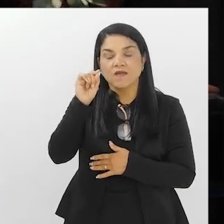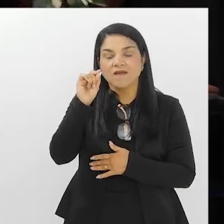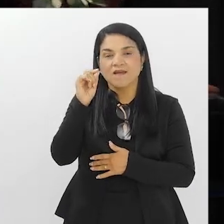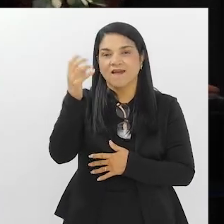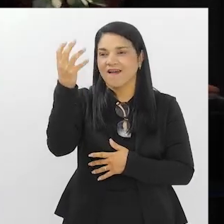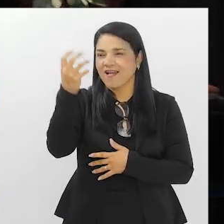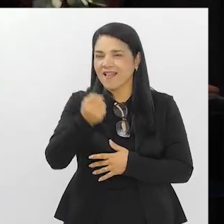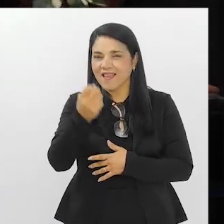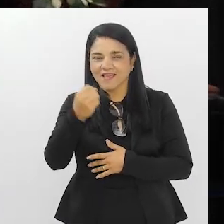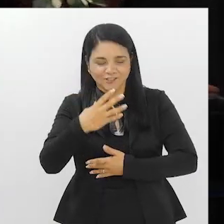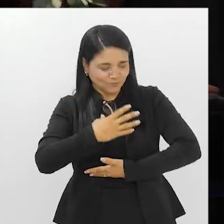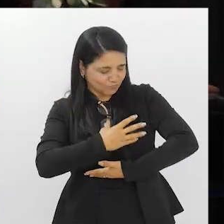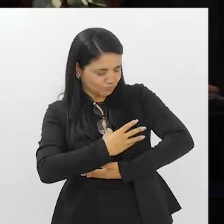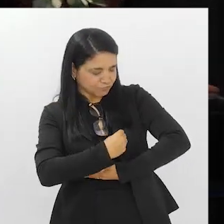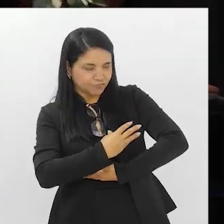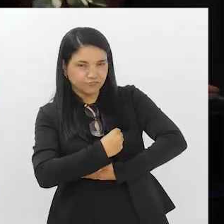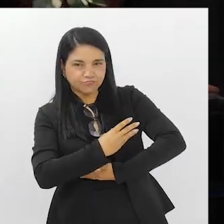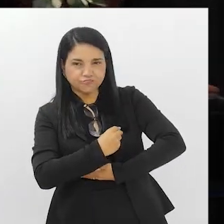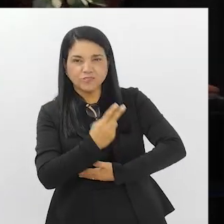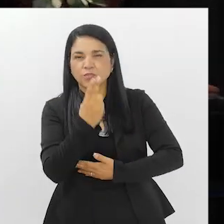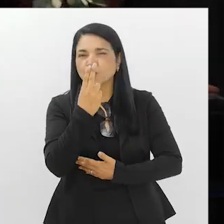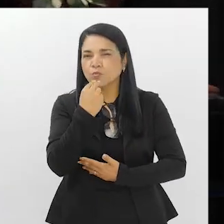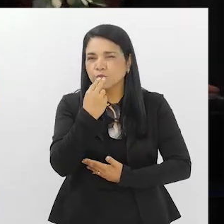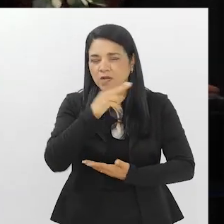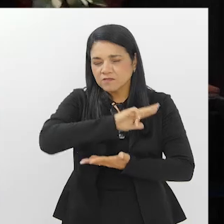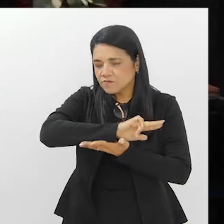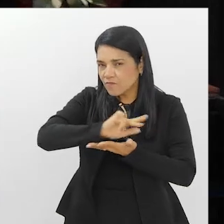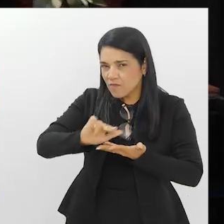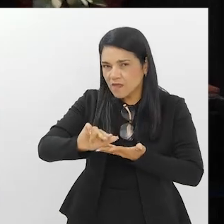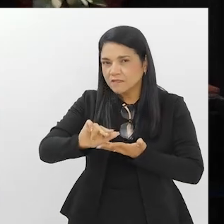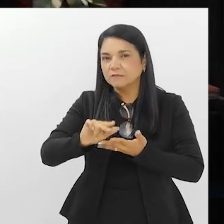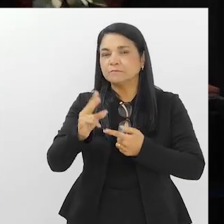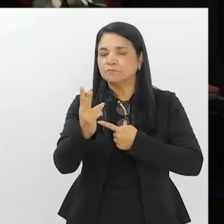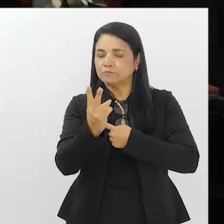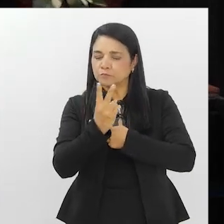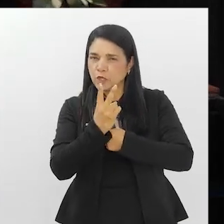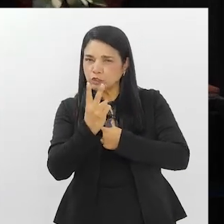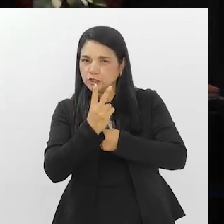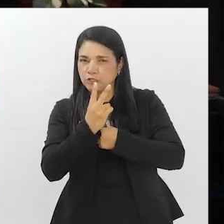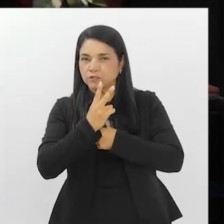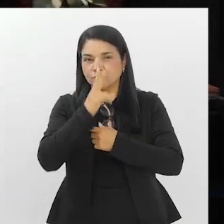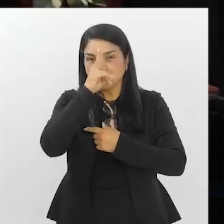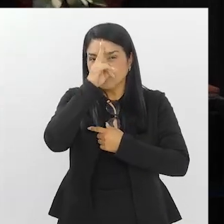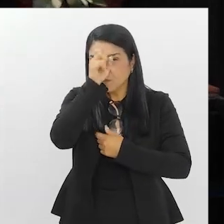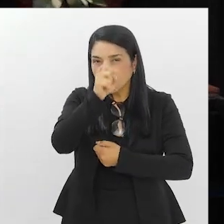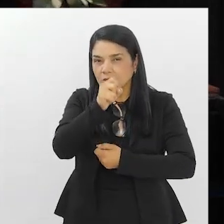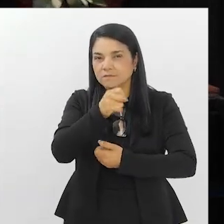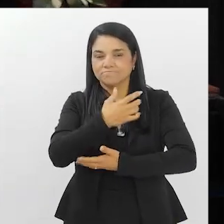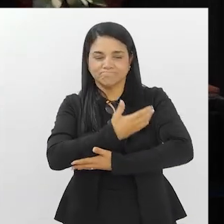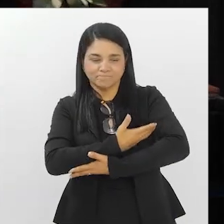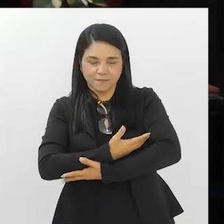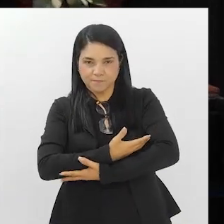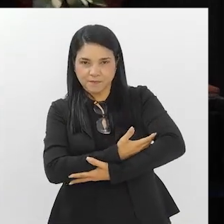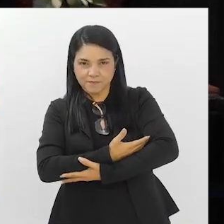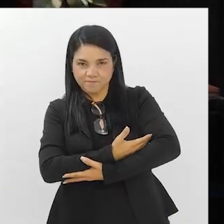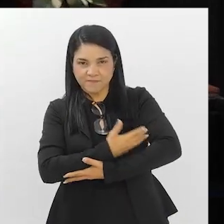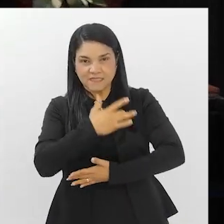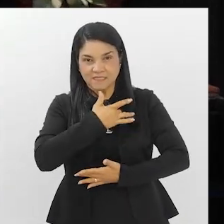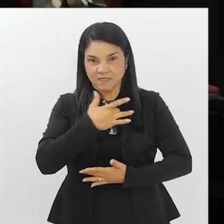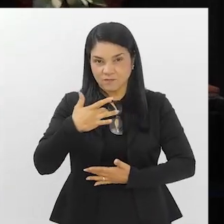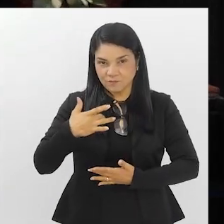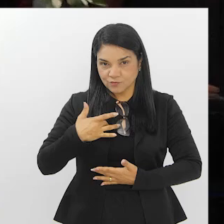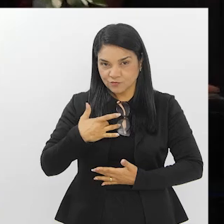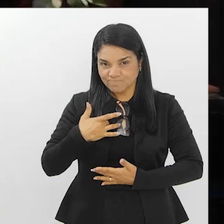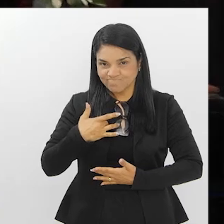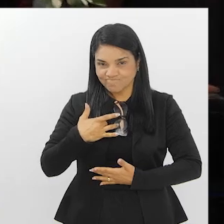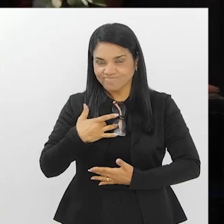de nutrientes e anticorpos, que não apenas alimenta, mas também protege e fortalece o bebê como se fosse uma